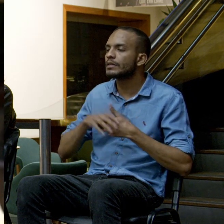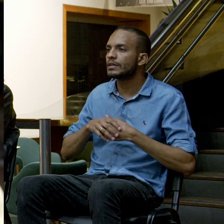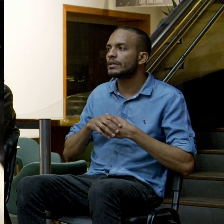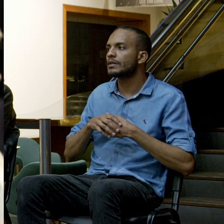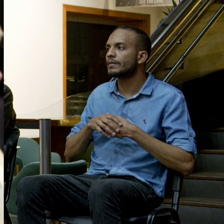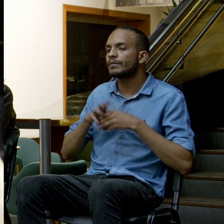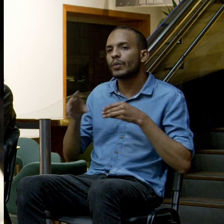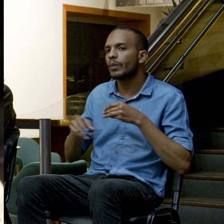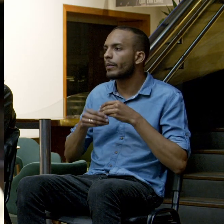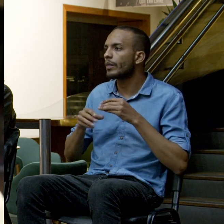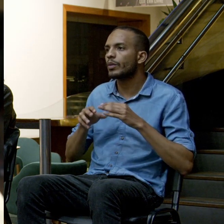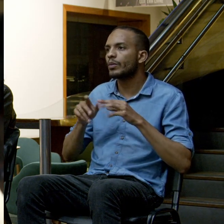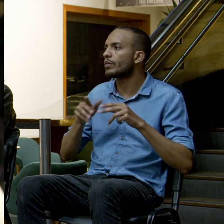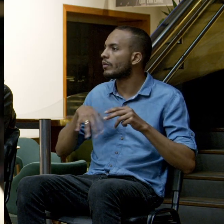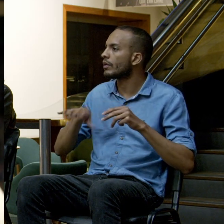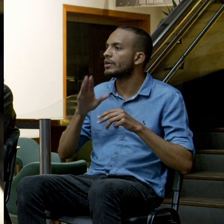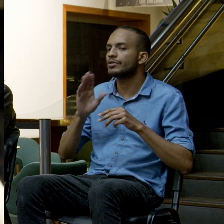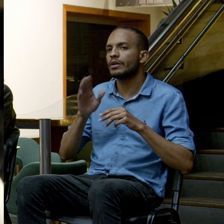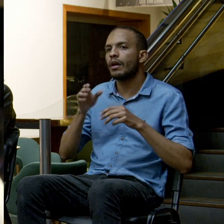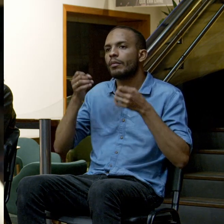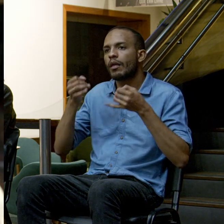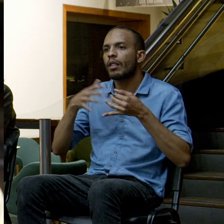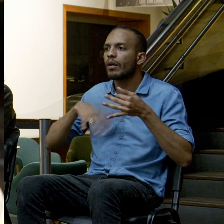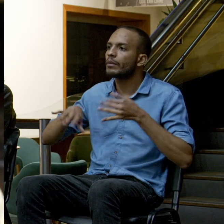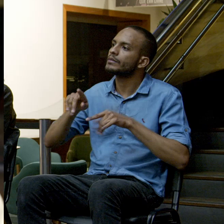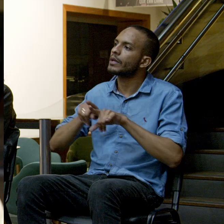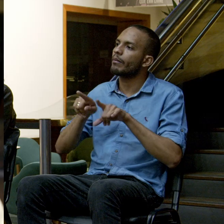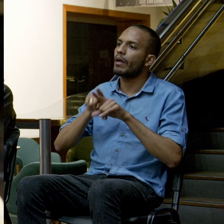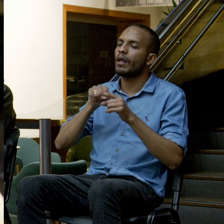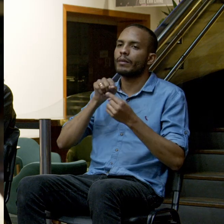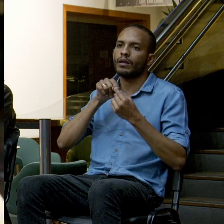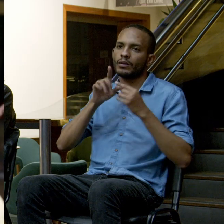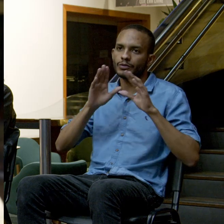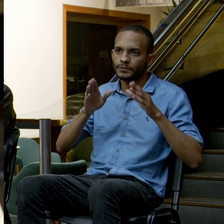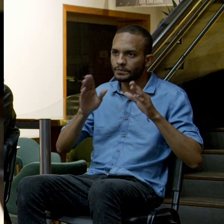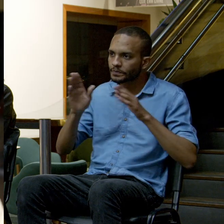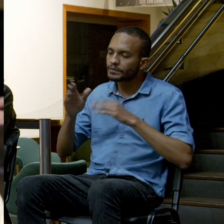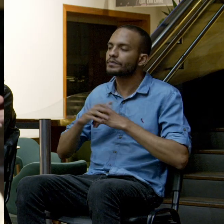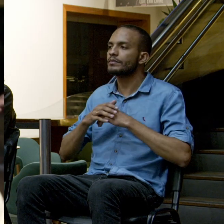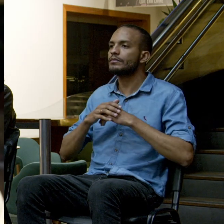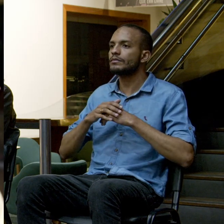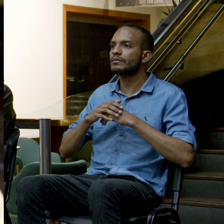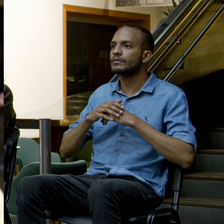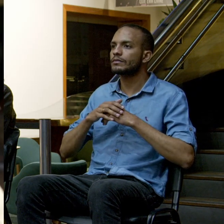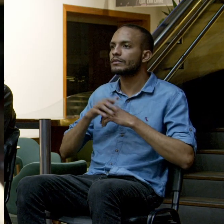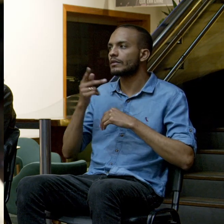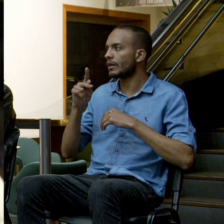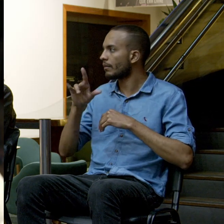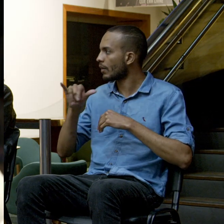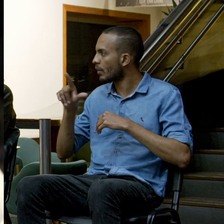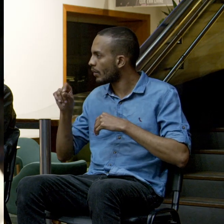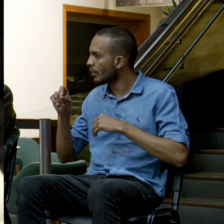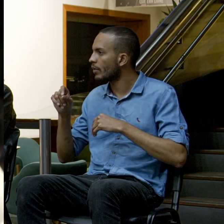um complemento a tudo que já foi dito e já foi o Paulo Eckhoff